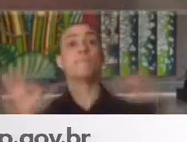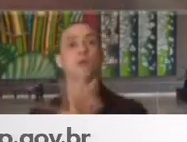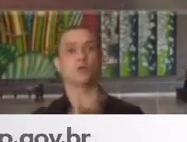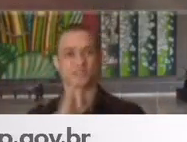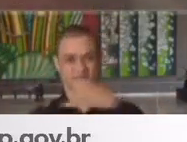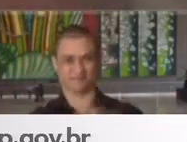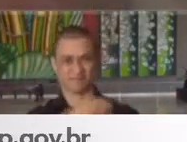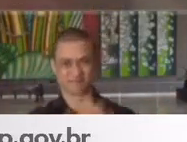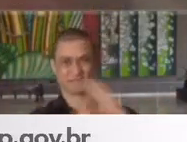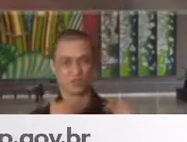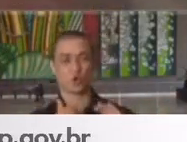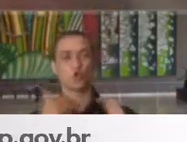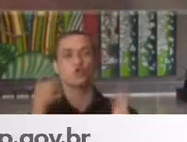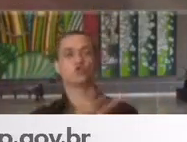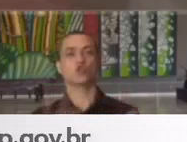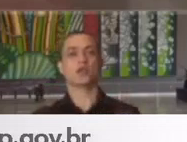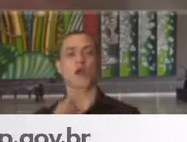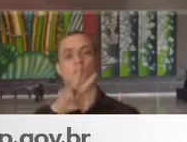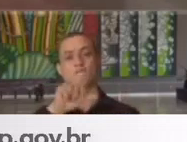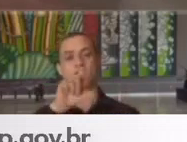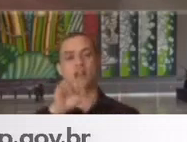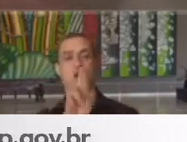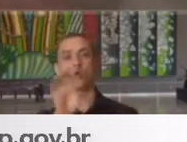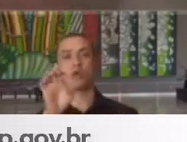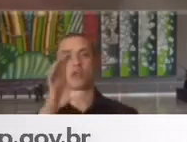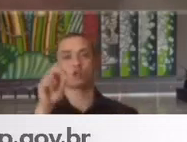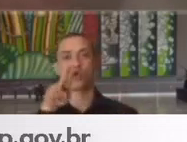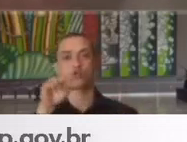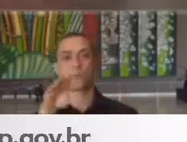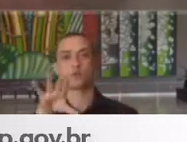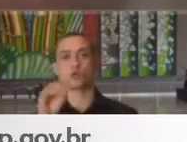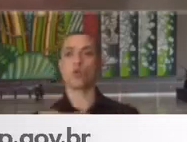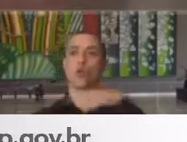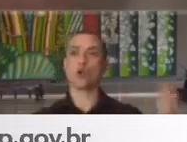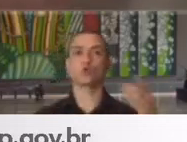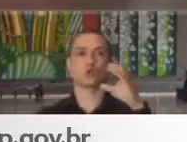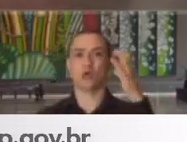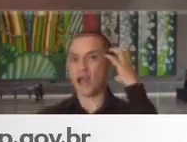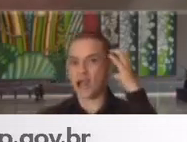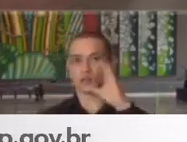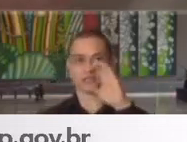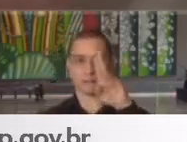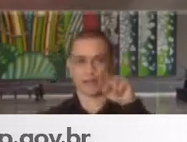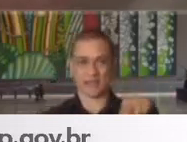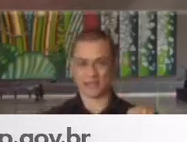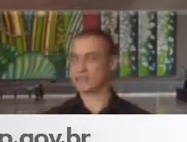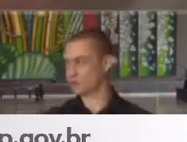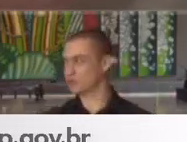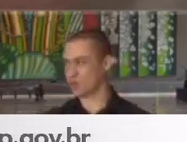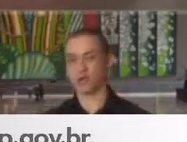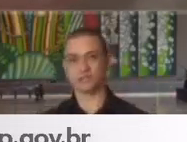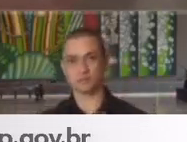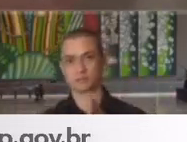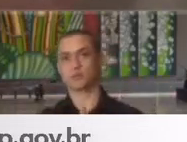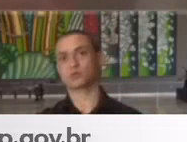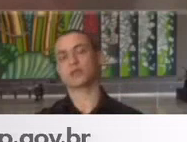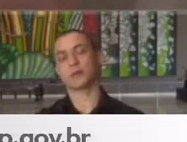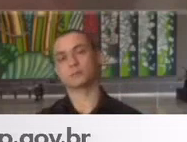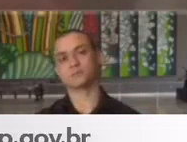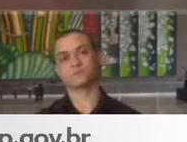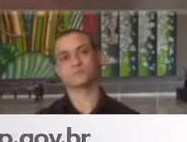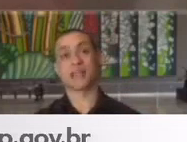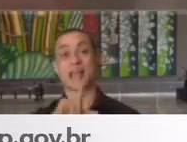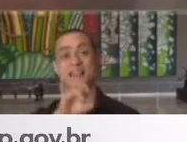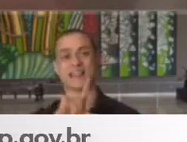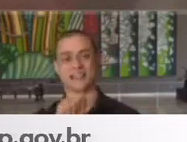do jornal Valor Econômico e também da Rádio CBN. Pela CBN, Leandro Gouveia, pelo Valor Econômico, jornalista Leila Souza